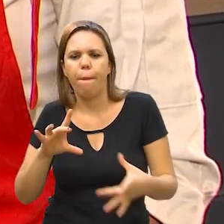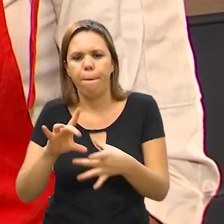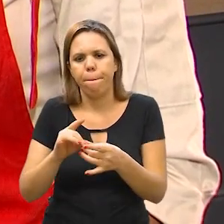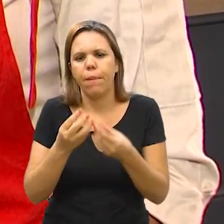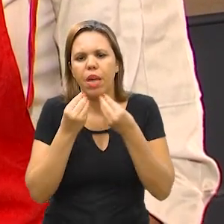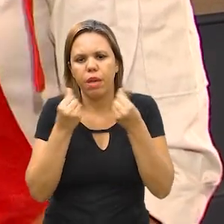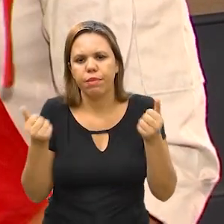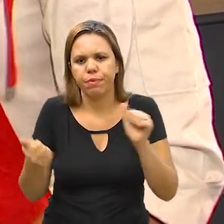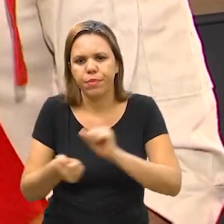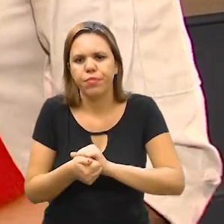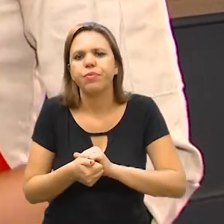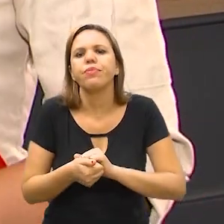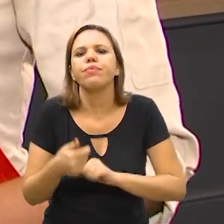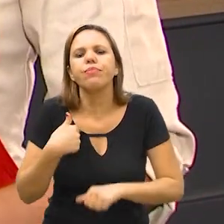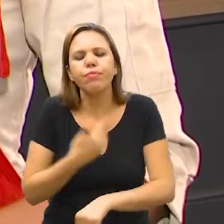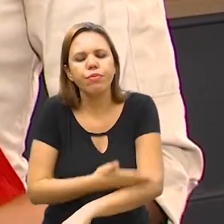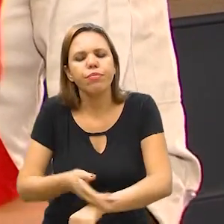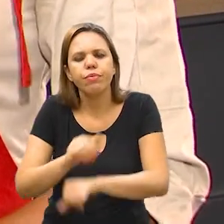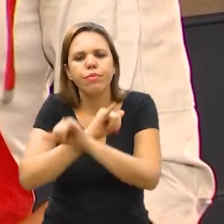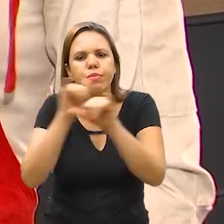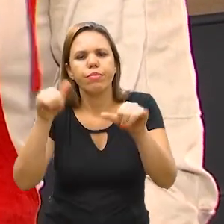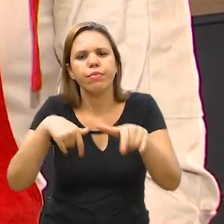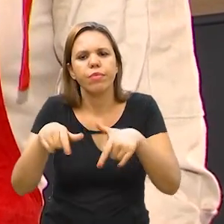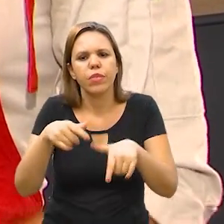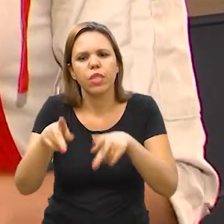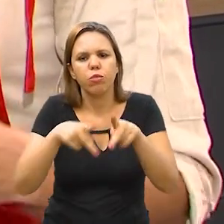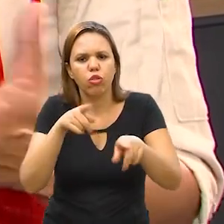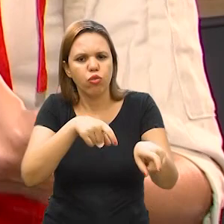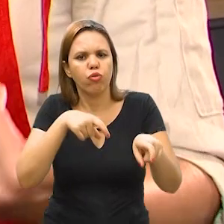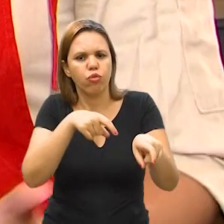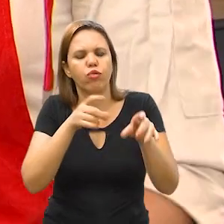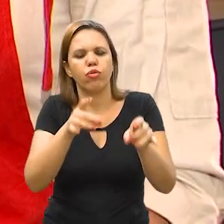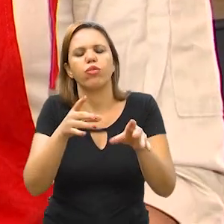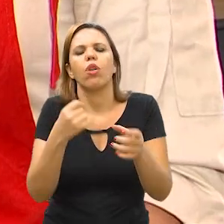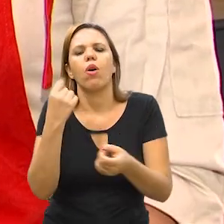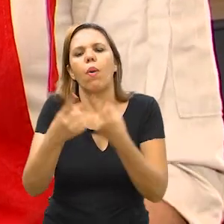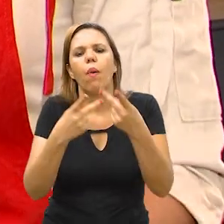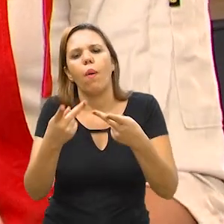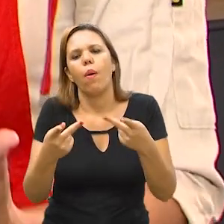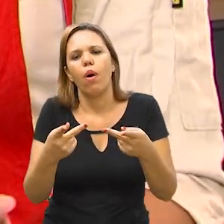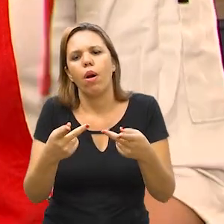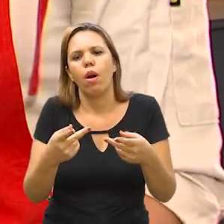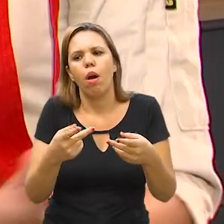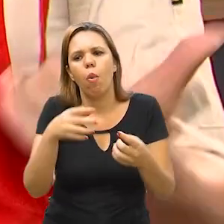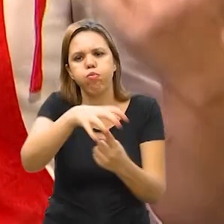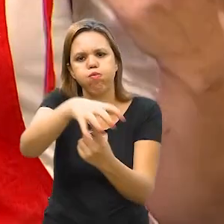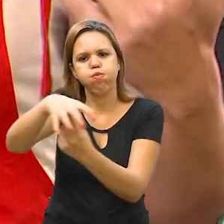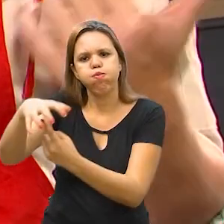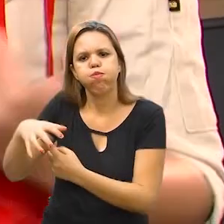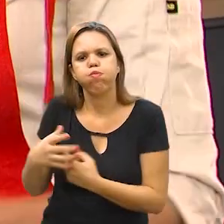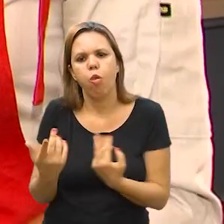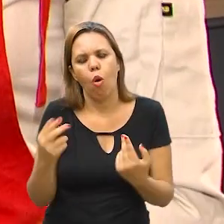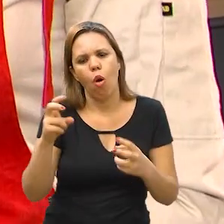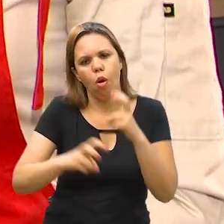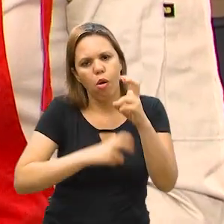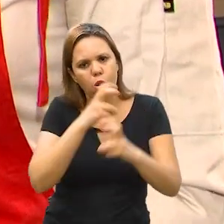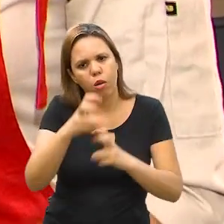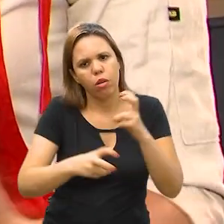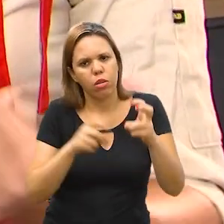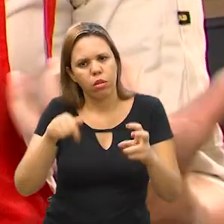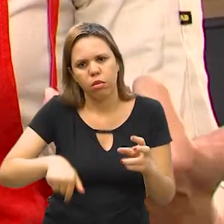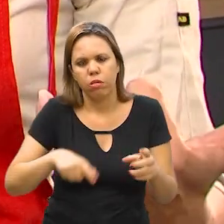de qualidade. E eu costumo até divulgar o trabalho deles, porque eles têm algumas feiras orgânicas, como aqui no Parque